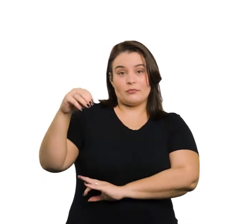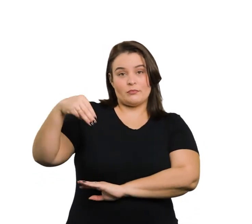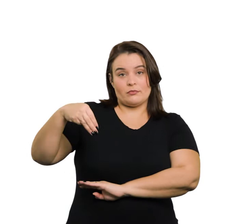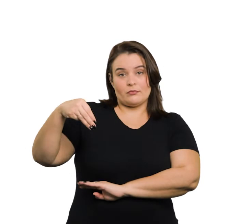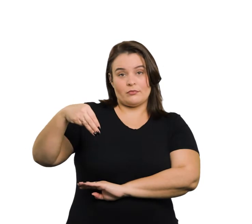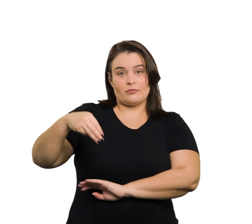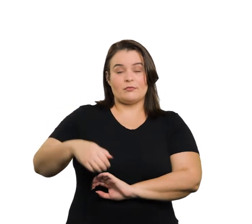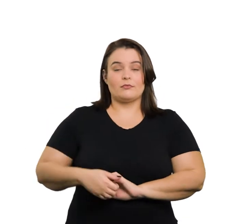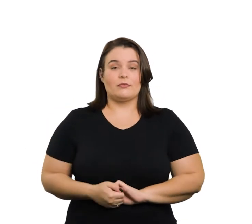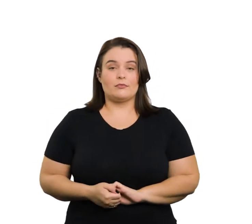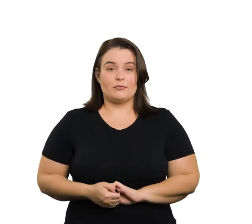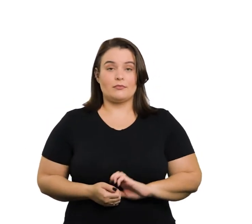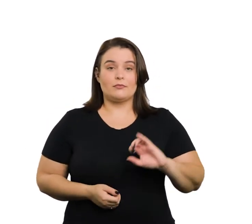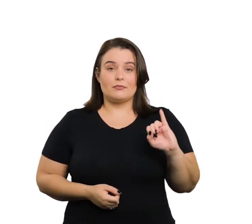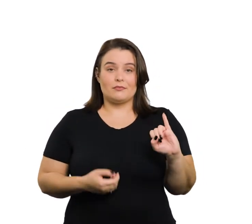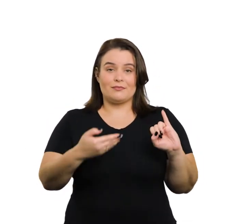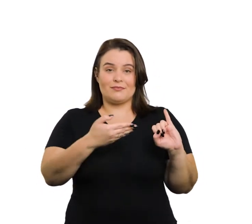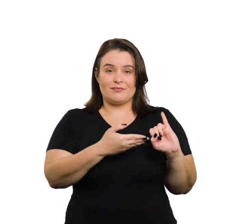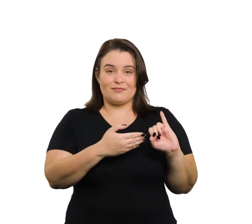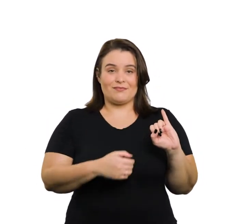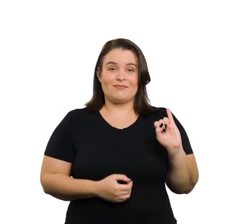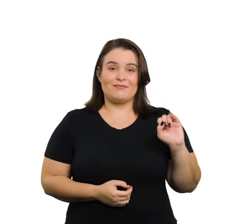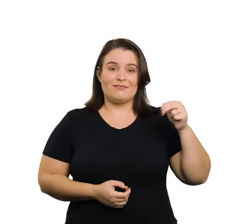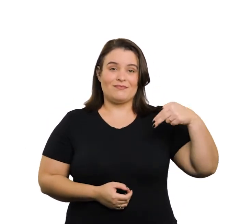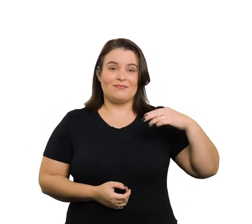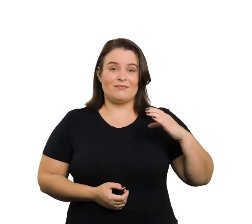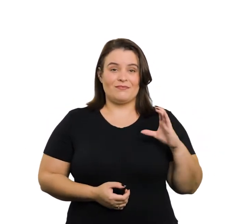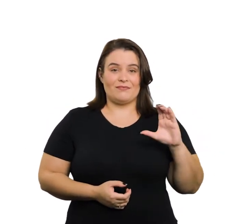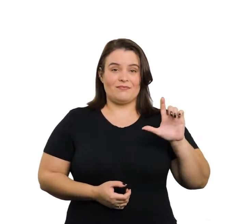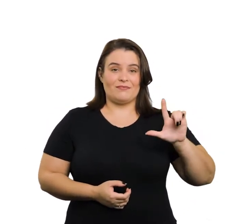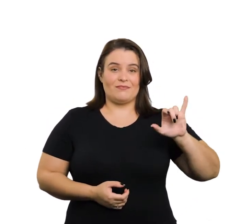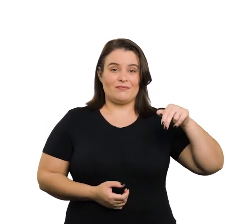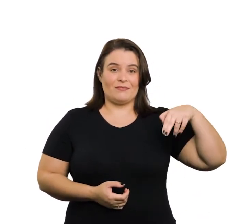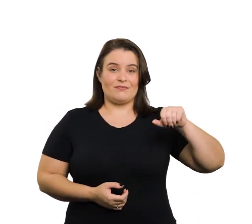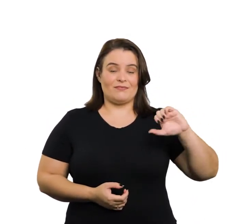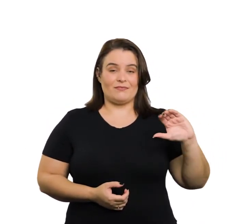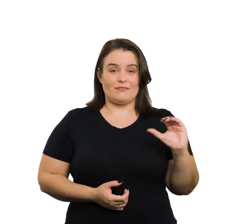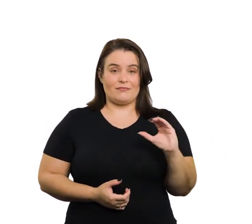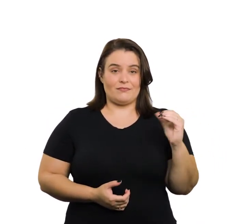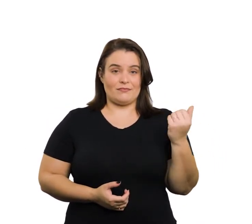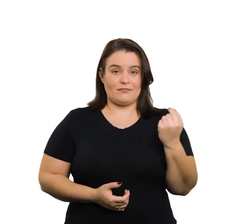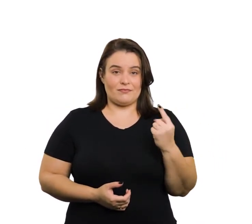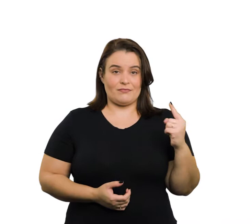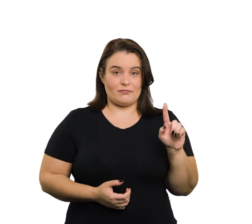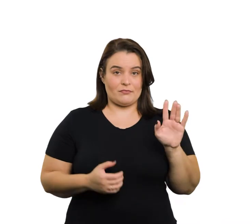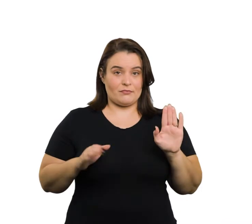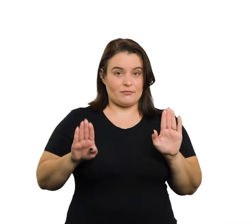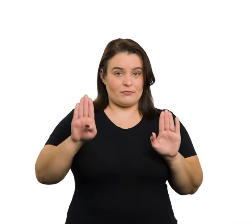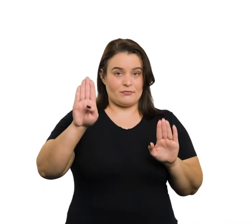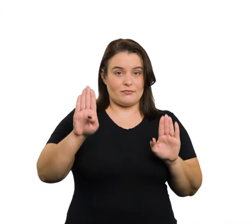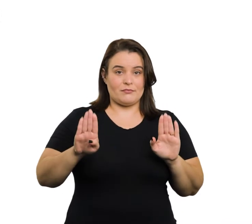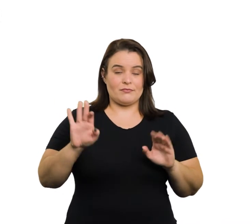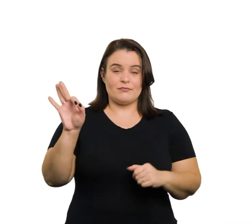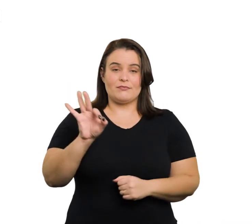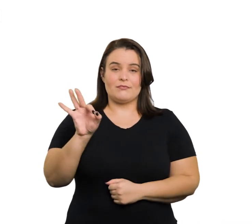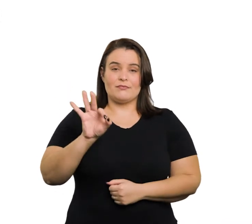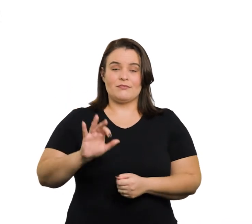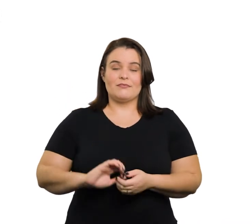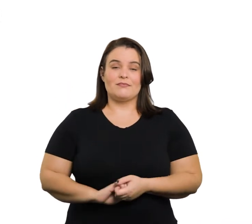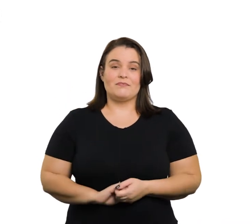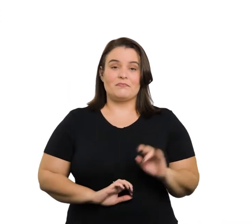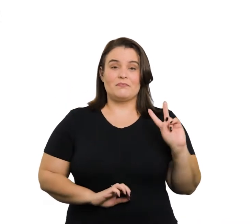da rampa em metros, I representa a inclinação da rampa em porcentagem,